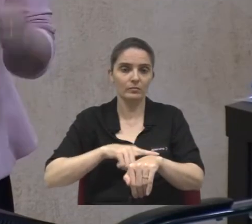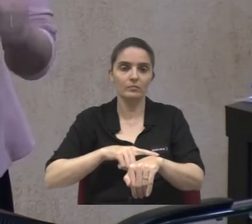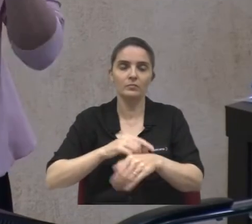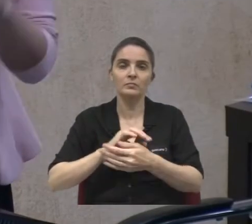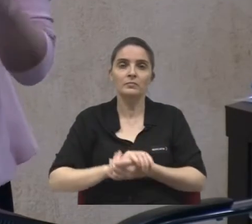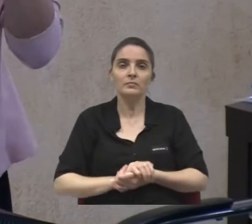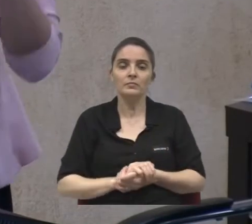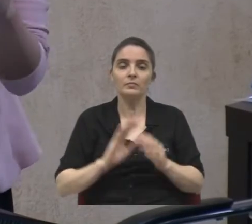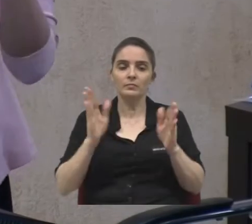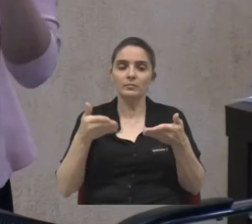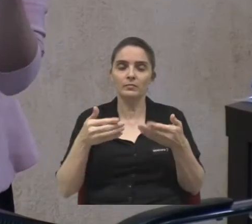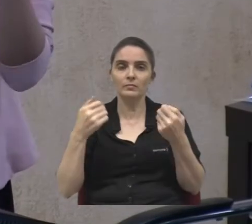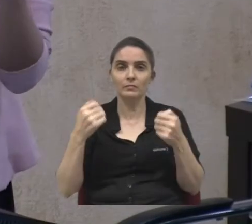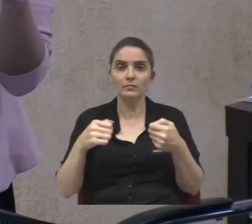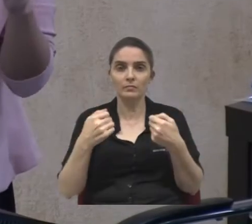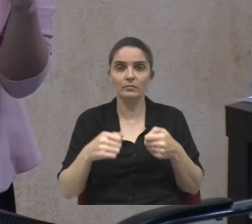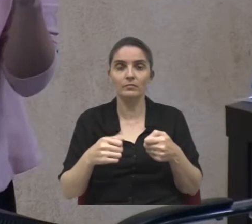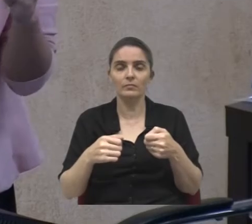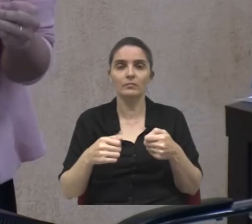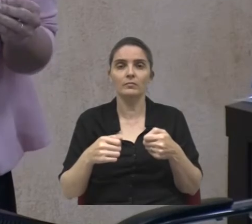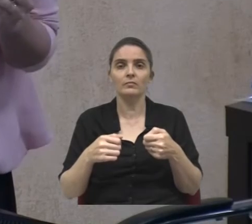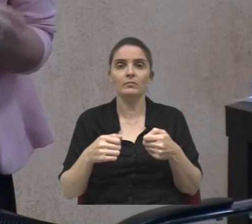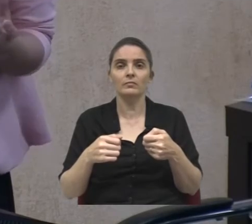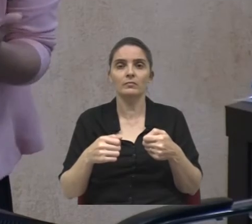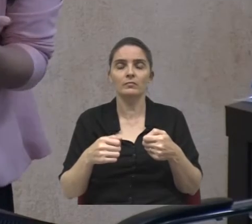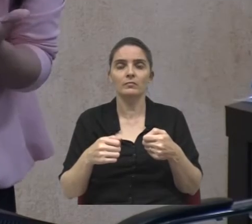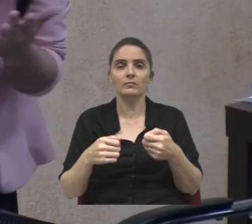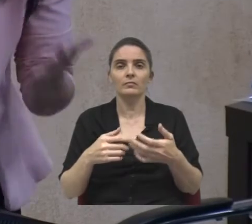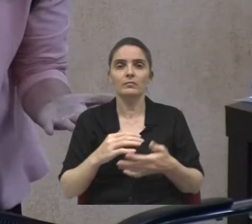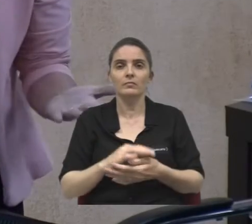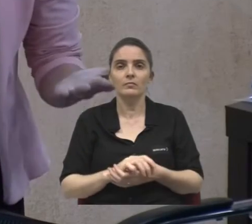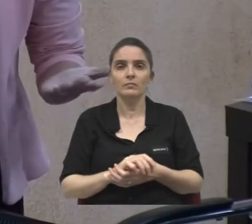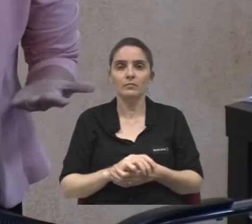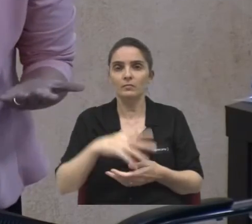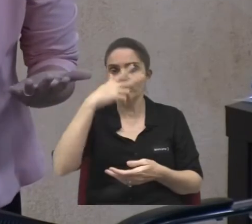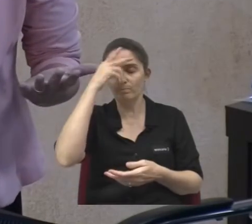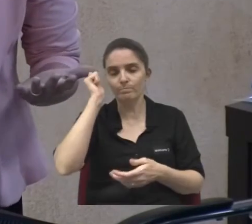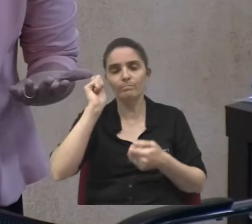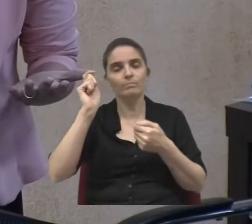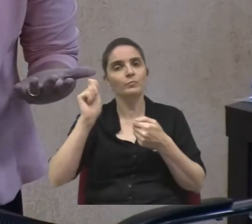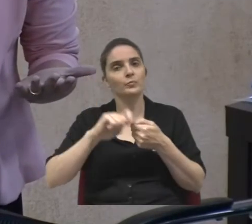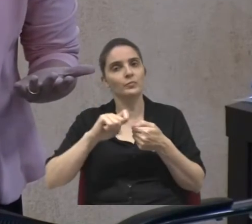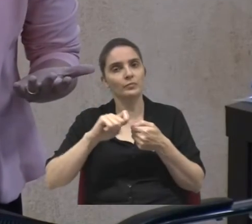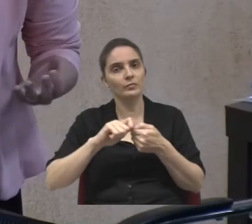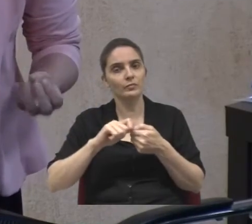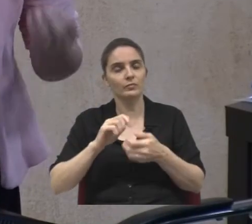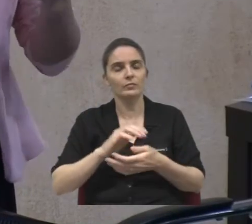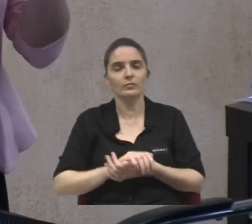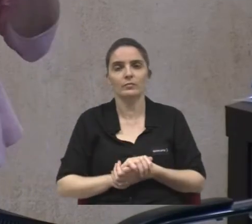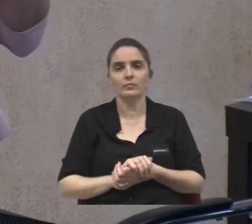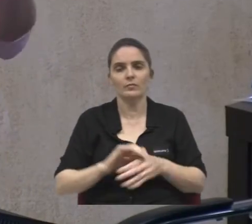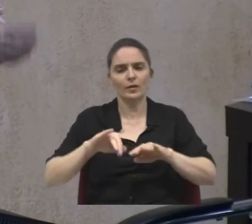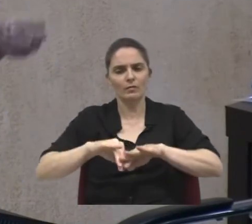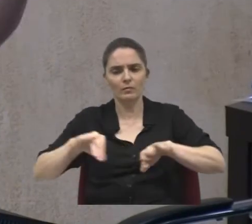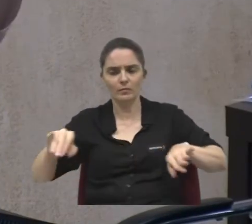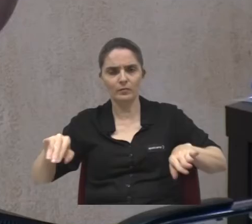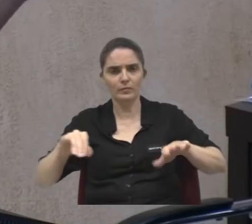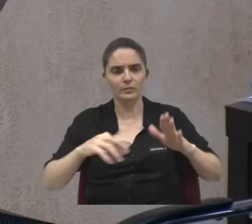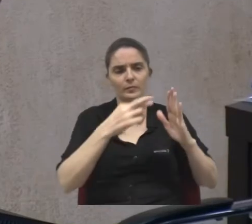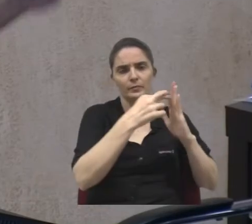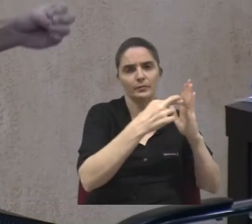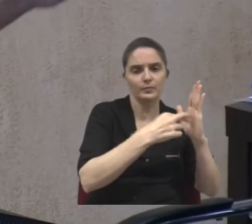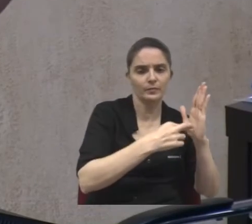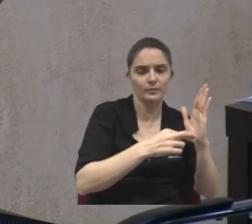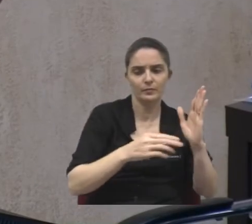da movimentação efetiva do Poder Executivo, e isso independe da vigência do Código. As protetoras